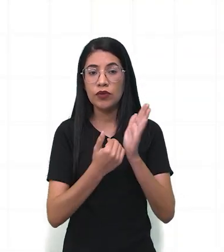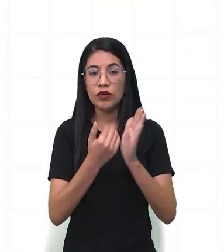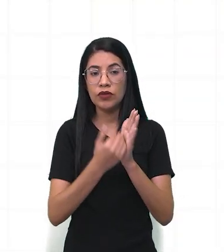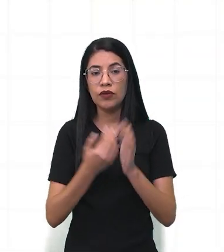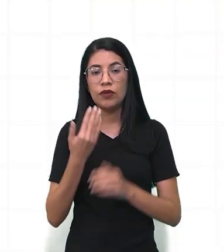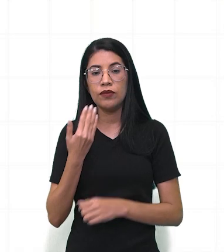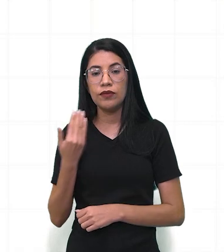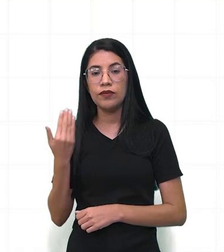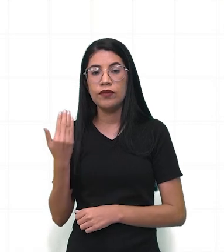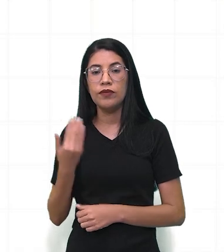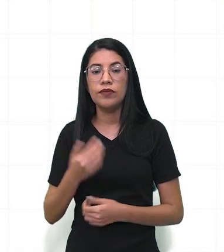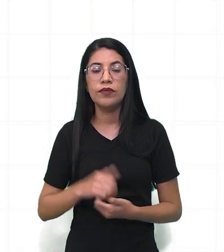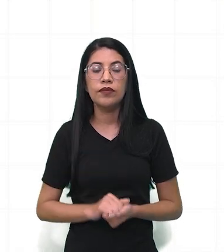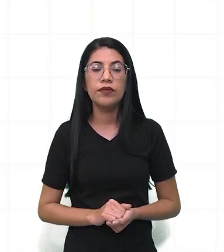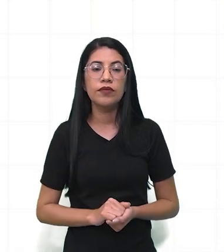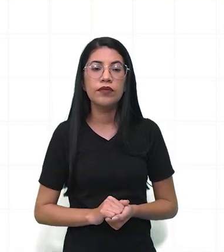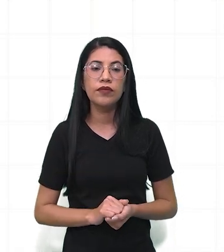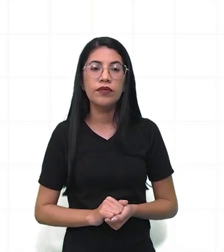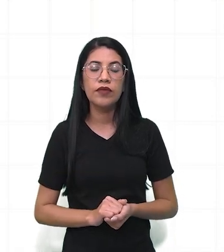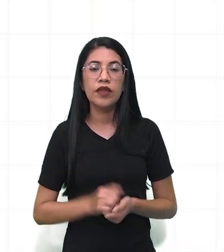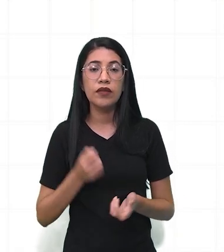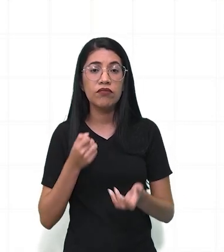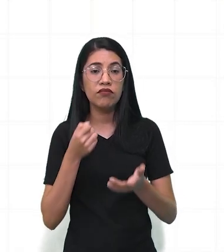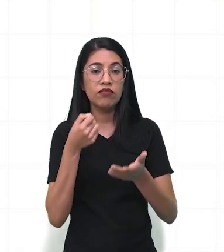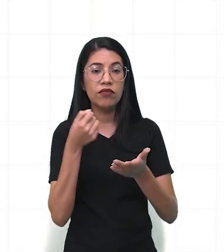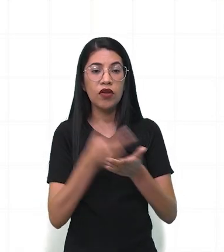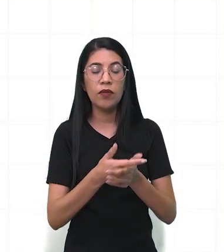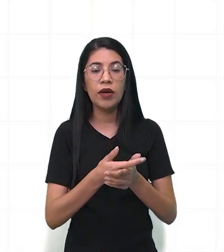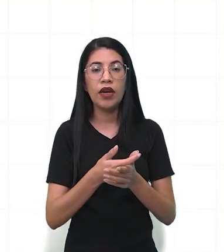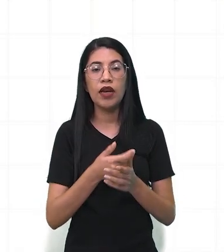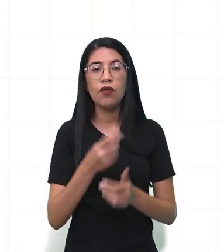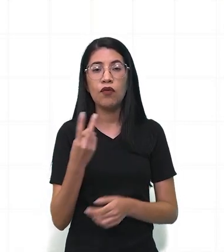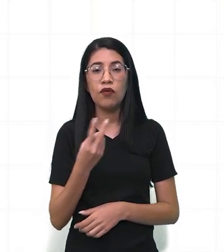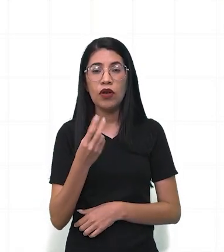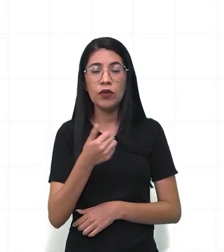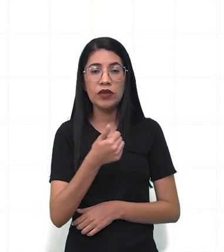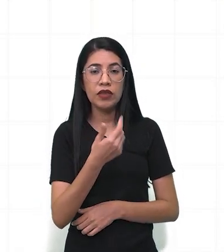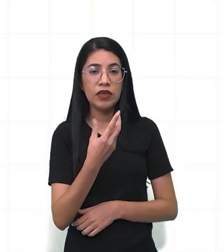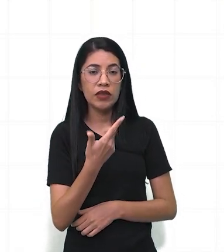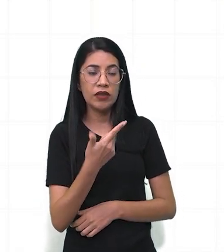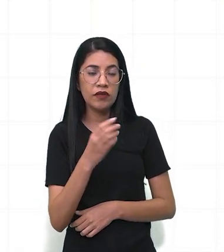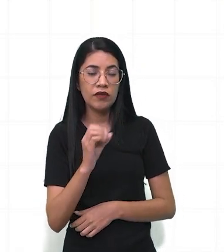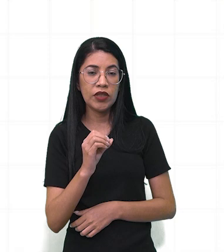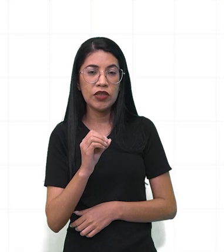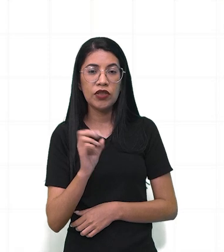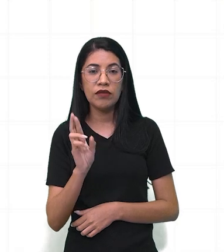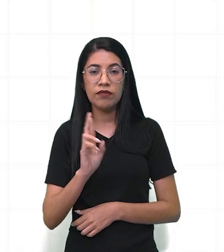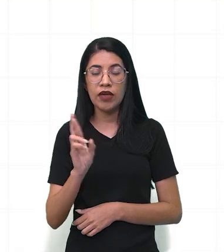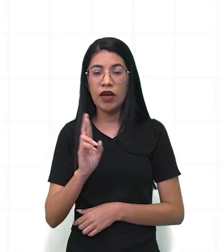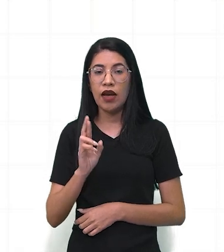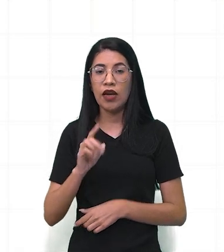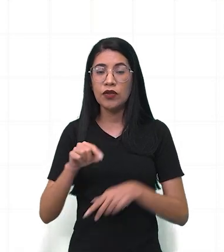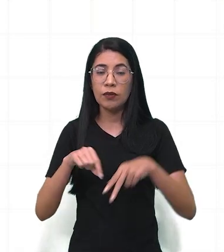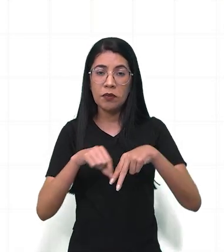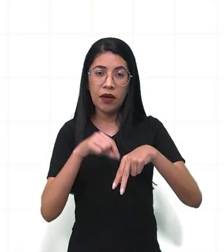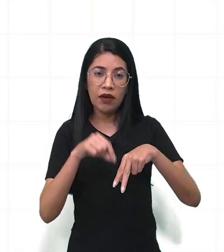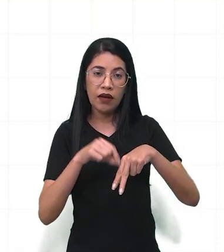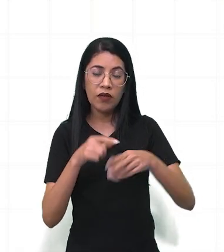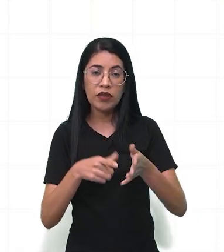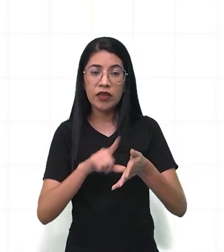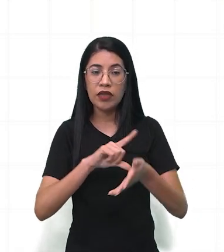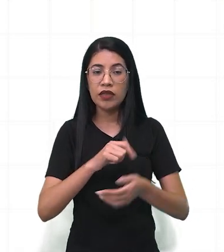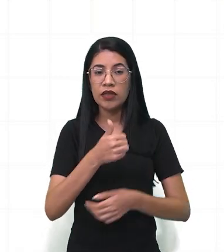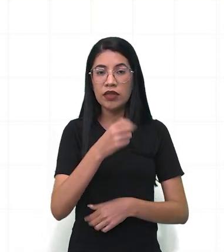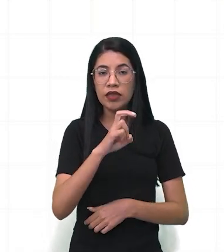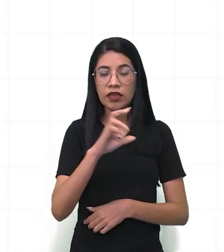5. Comprei por 120 uma calça que custava R$150, certo? Então,